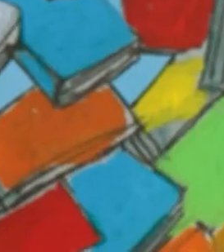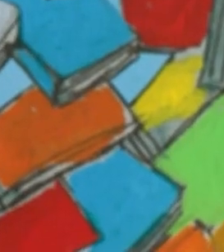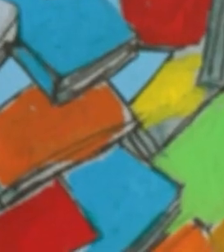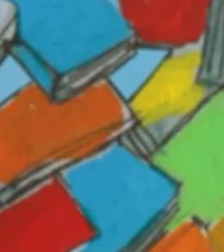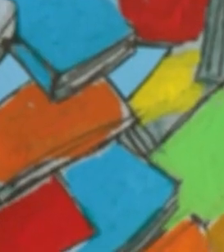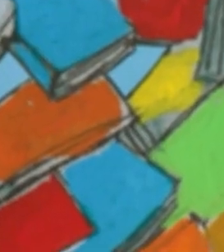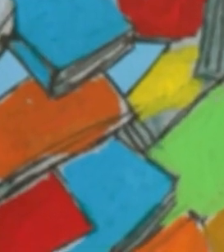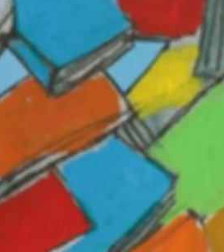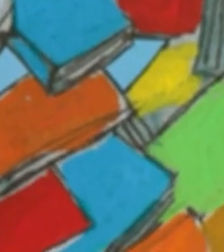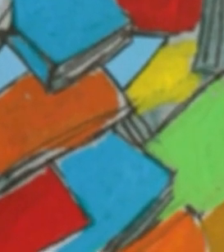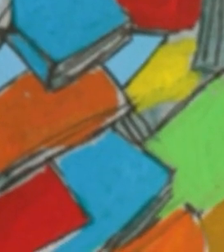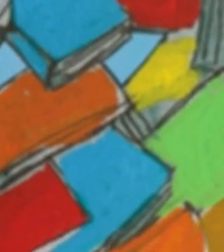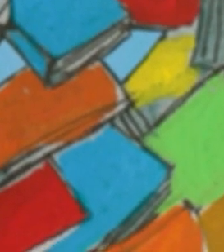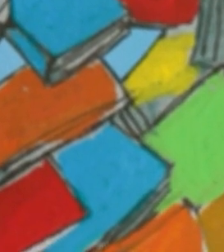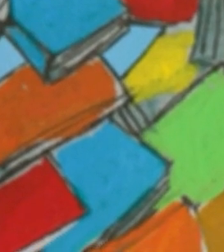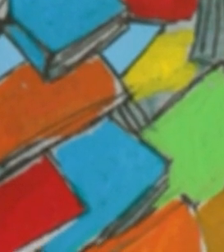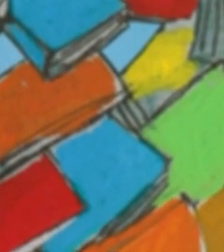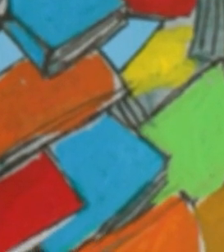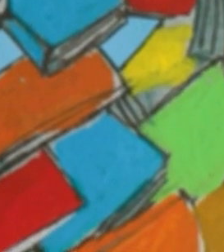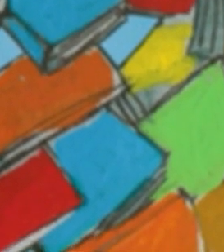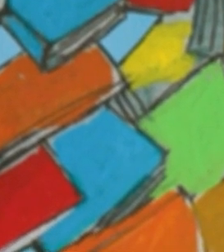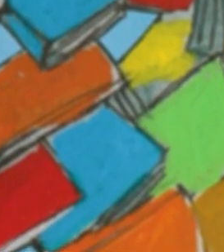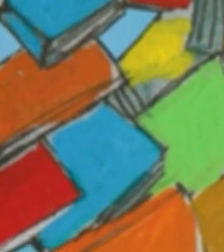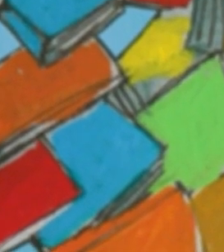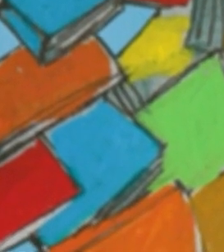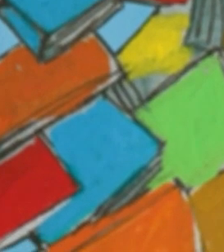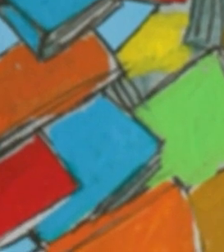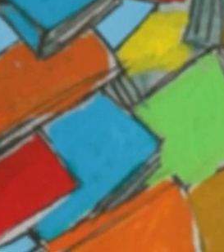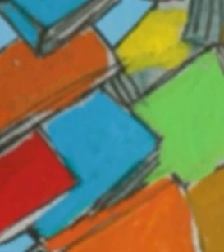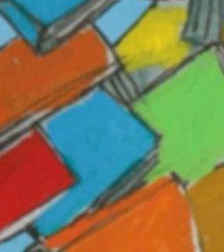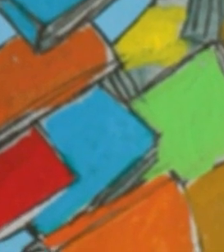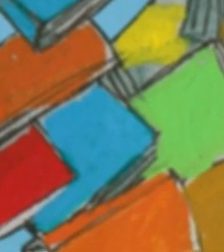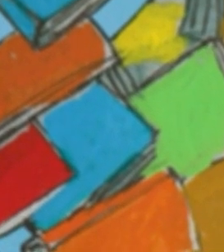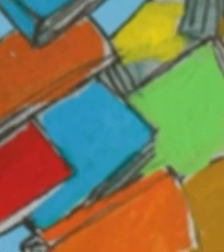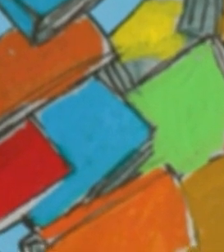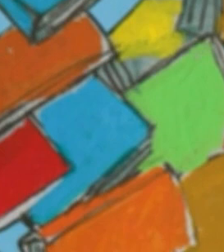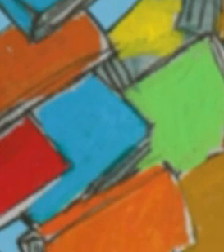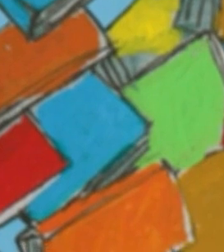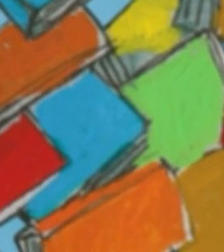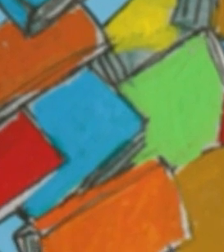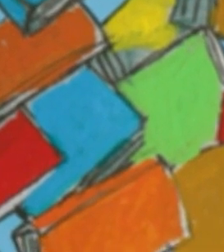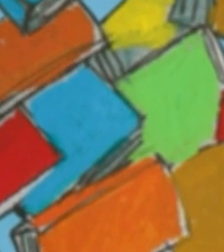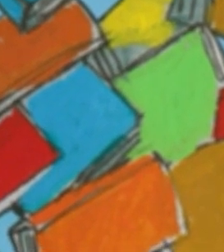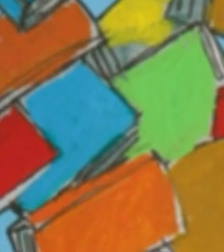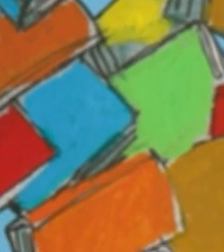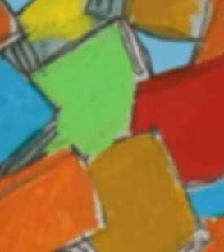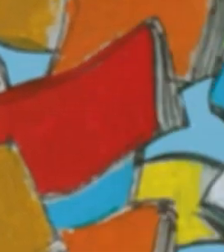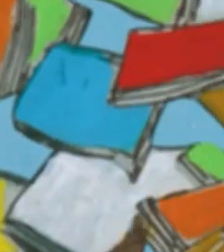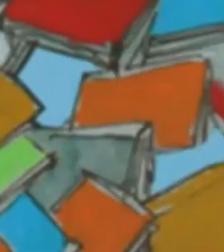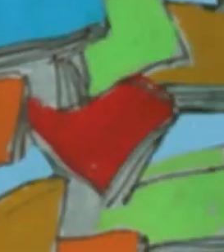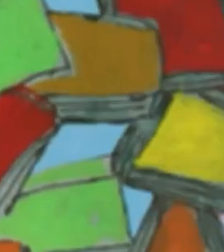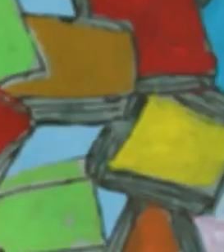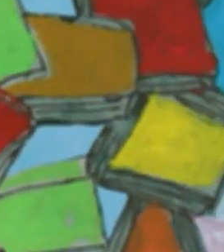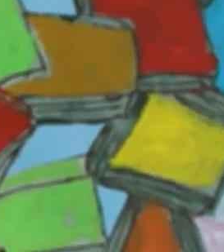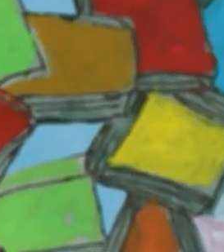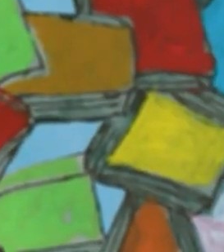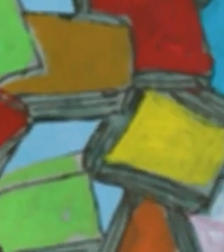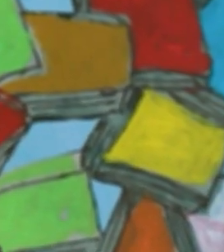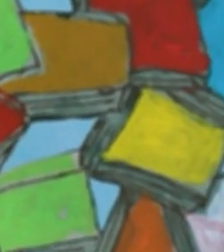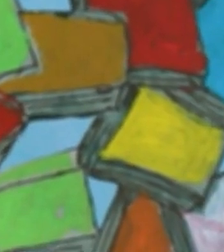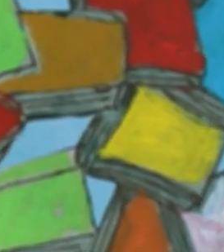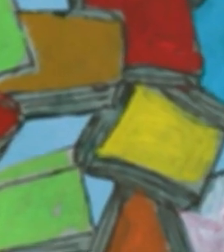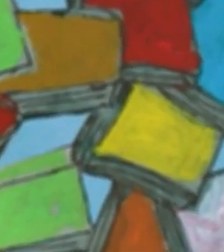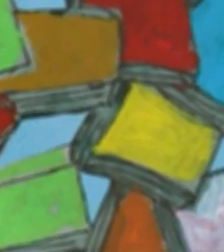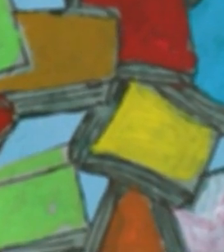A Prefeitura de Belo Horizonte, por meio da Secretaria Municipal de Cultura e da Fundação Municipal de Cultura, em parceria com o Instituto Periférico, realiza FliBH,